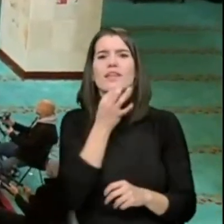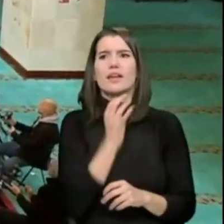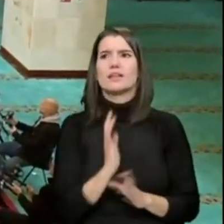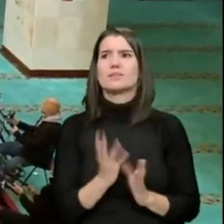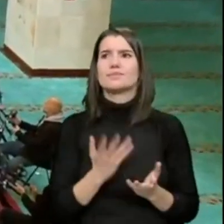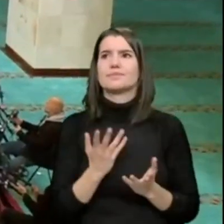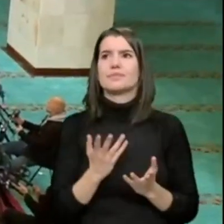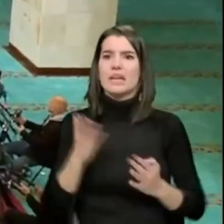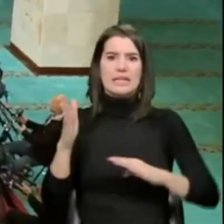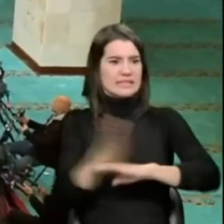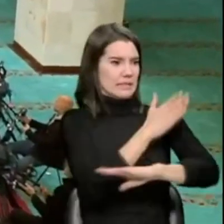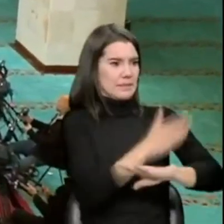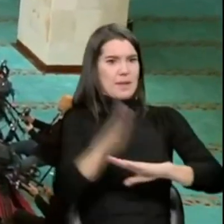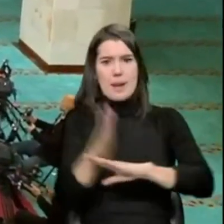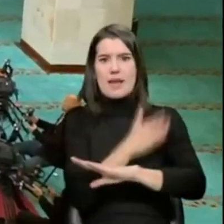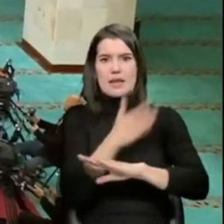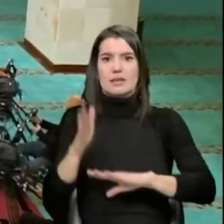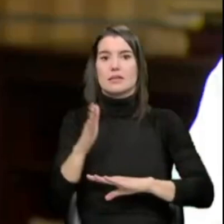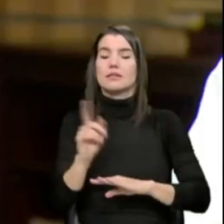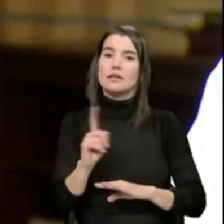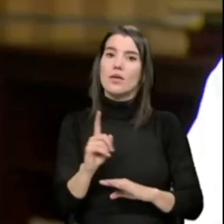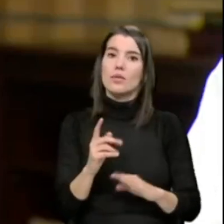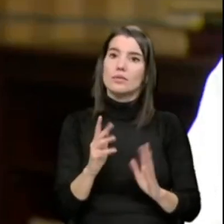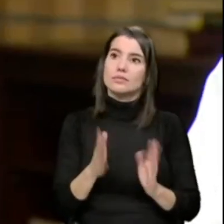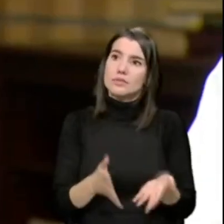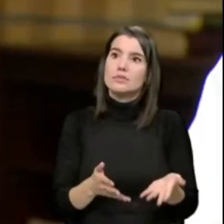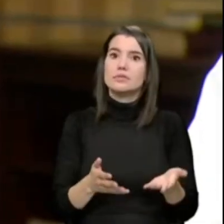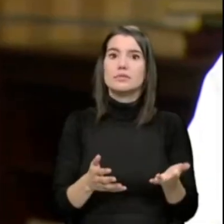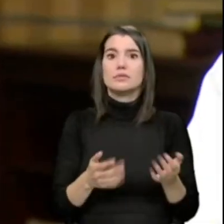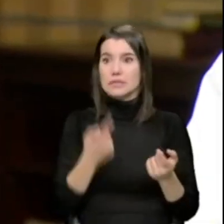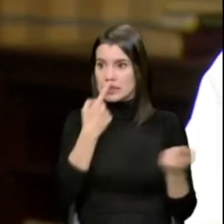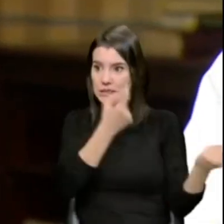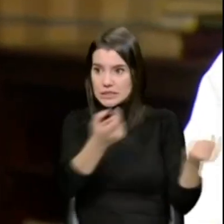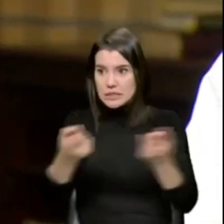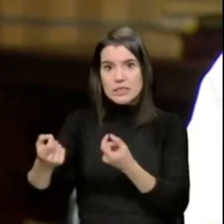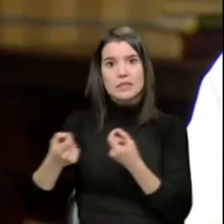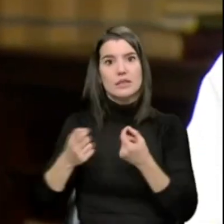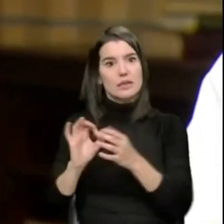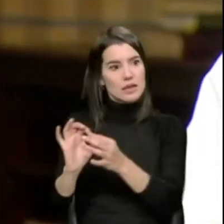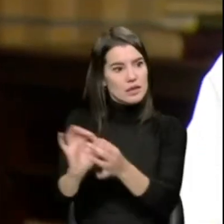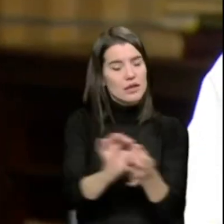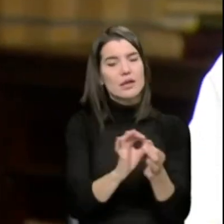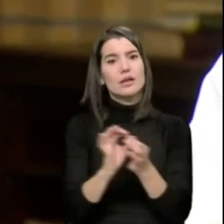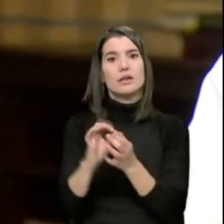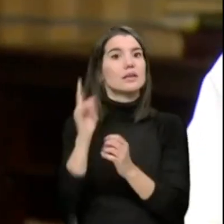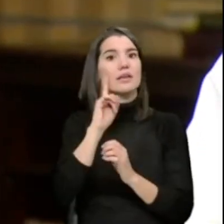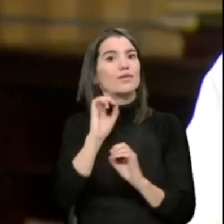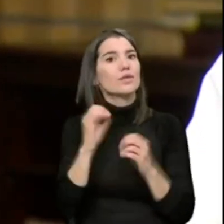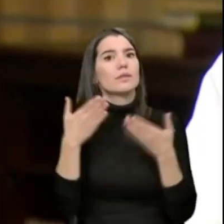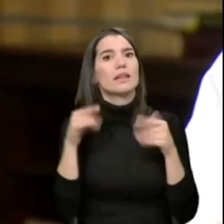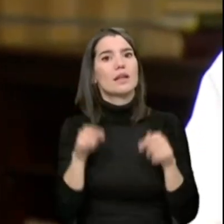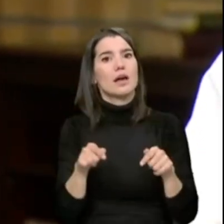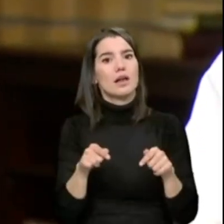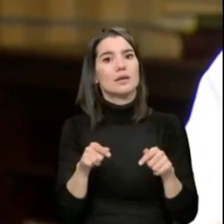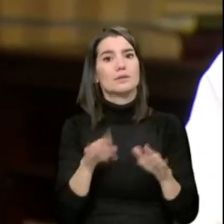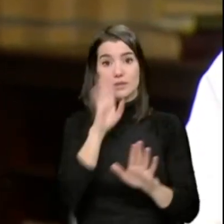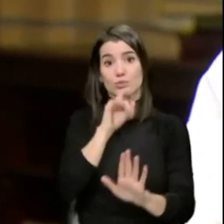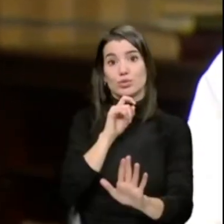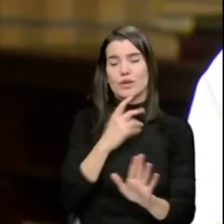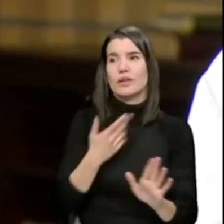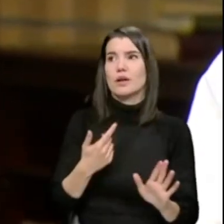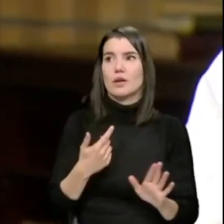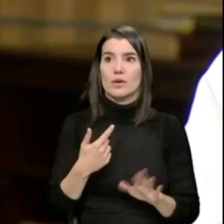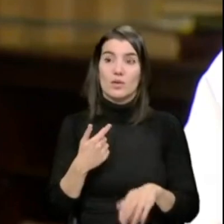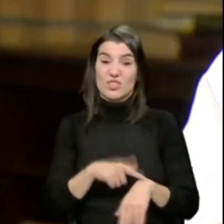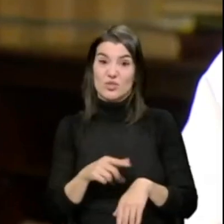digamos que divide, mas sim aquilo que nos é comum e que é fundamental. E se permitir, eu acho que não tenho muito